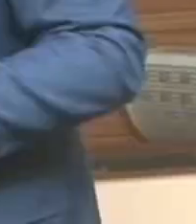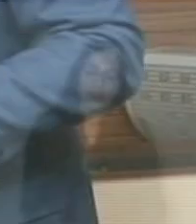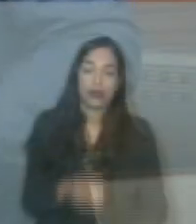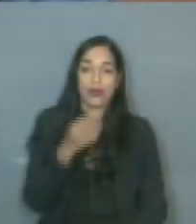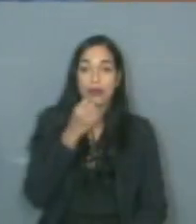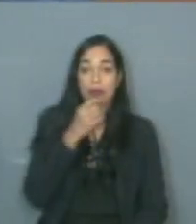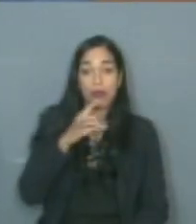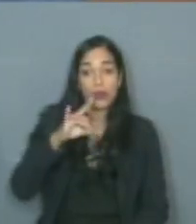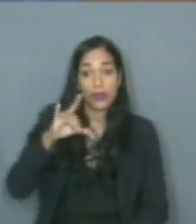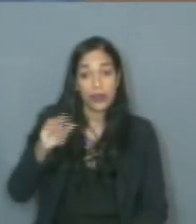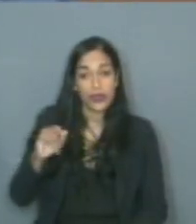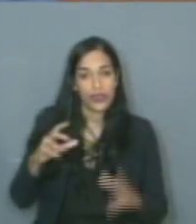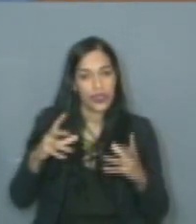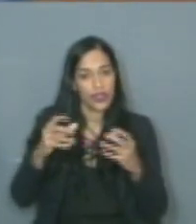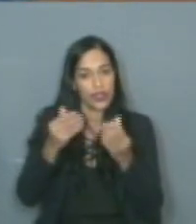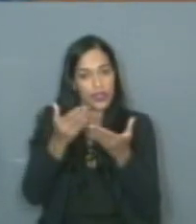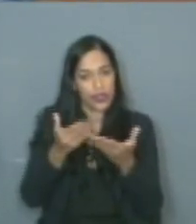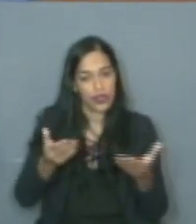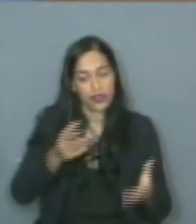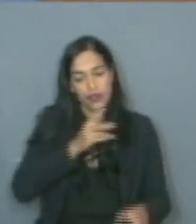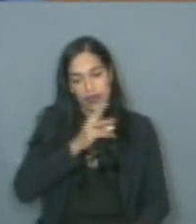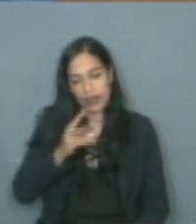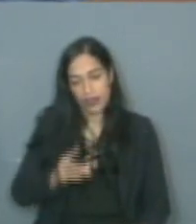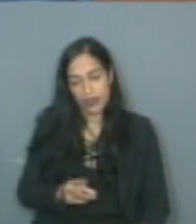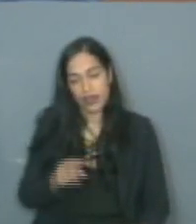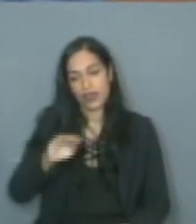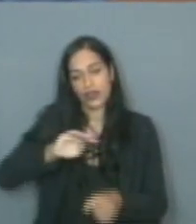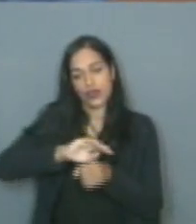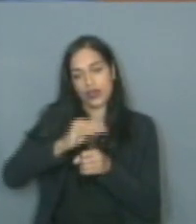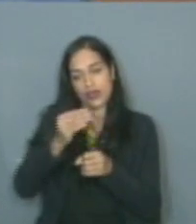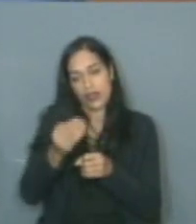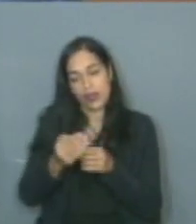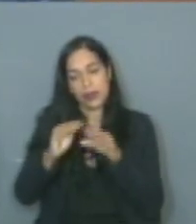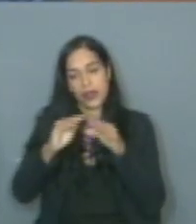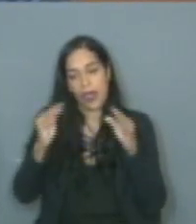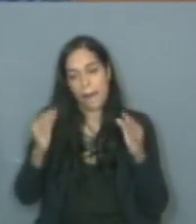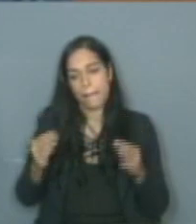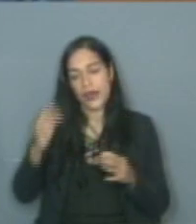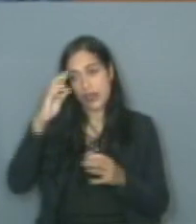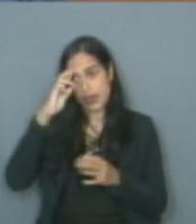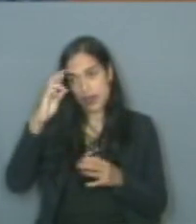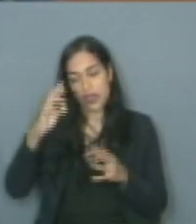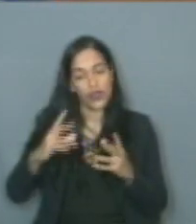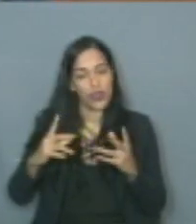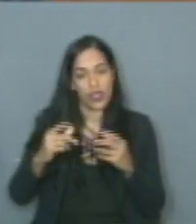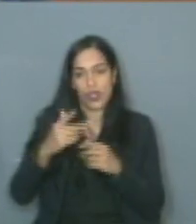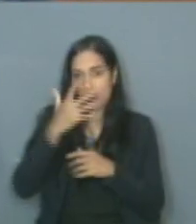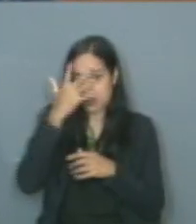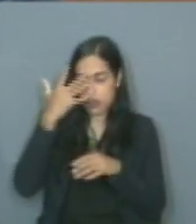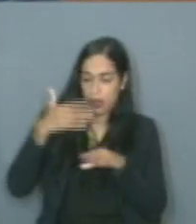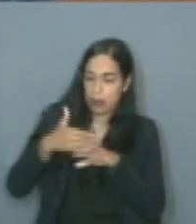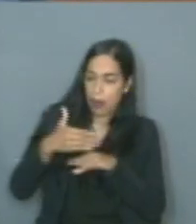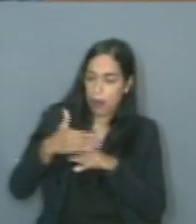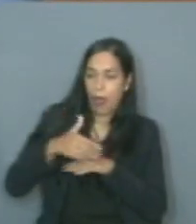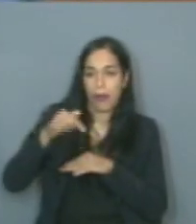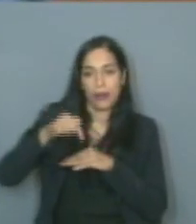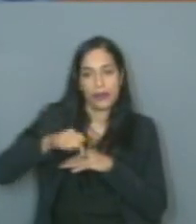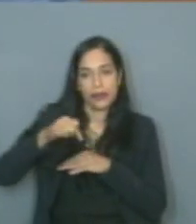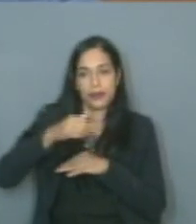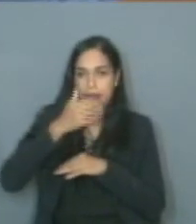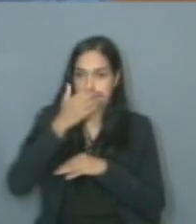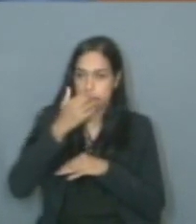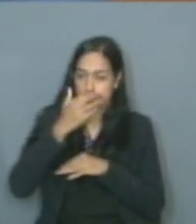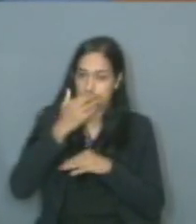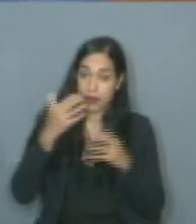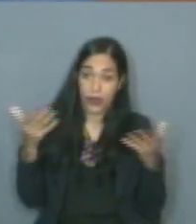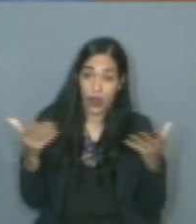Bom dia a todos, vereadores dessa casa, mesa diretora, todos presentes aqui. Hoje